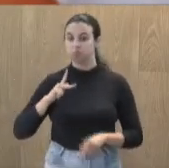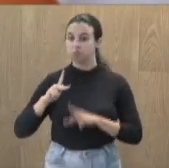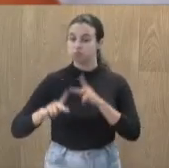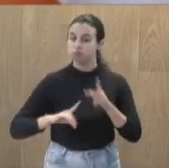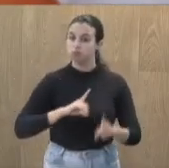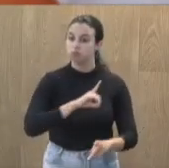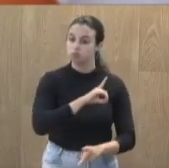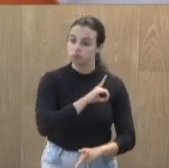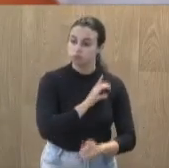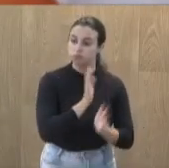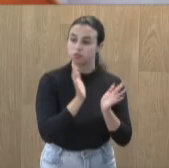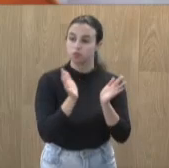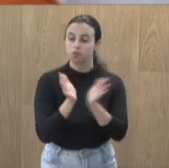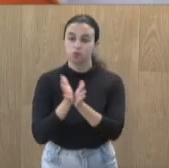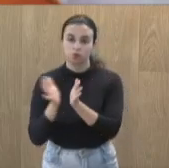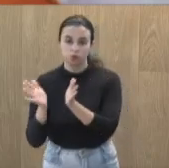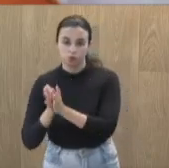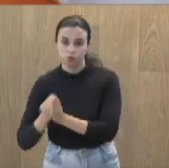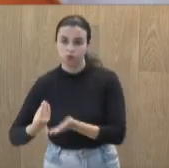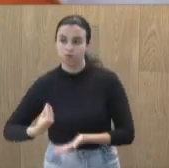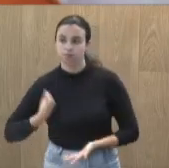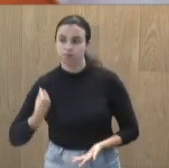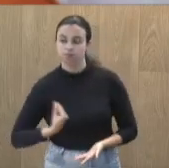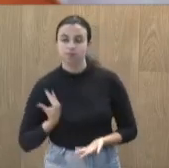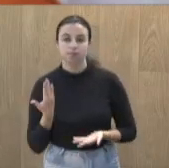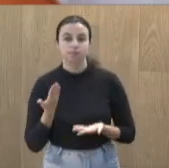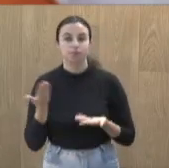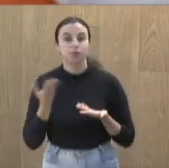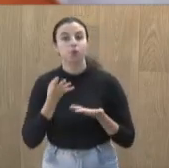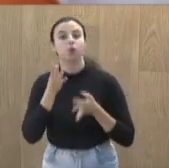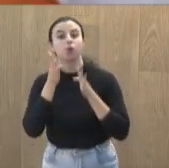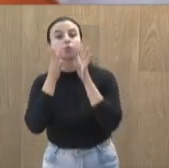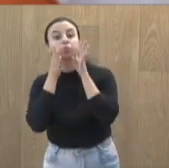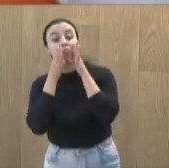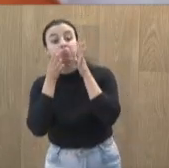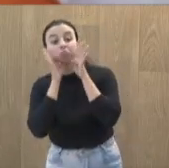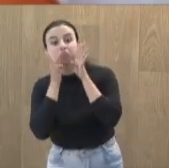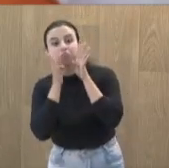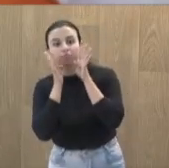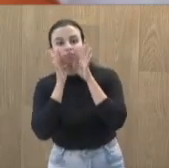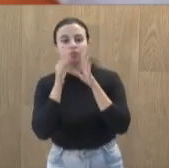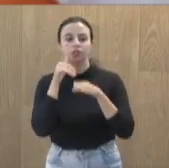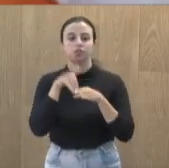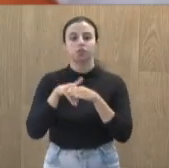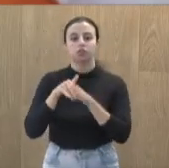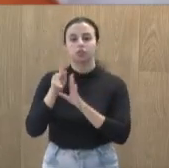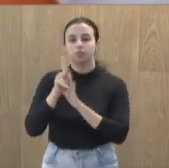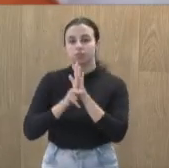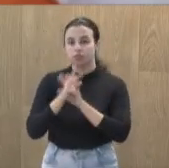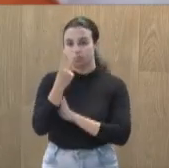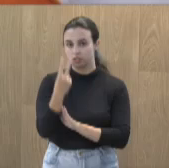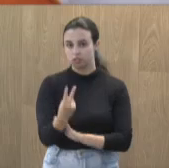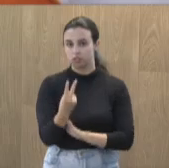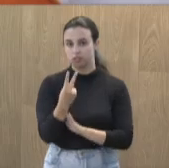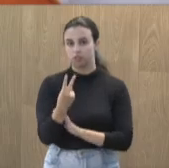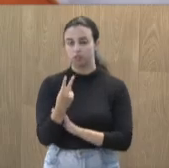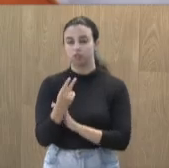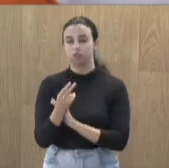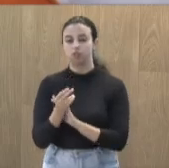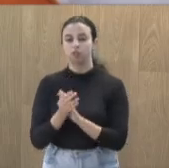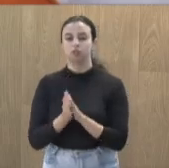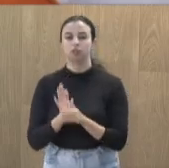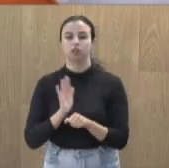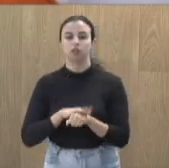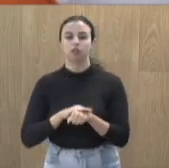instituições que participam hoje da votação de dois projetos que têm pauta do nobre,